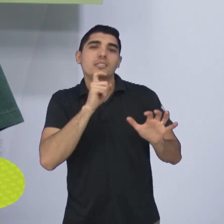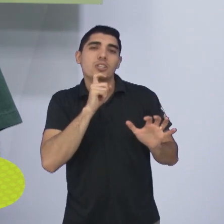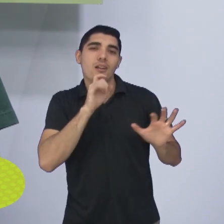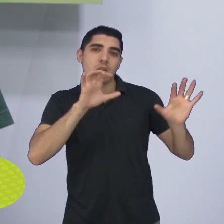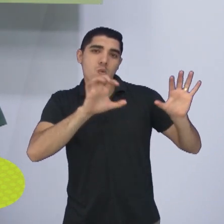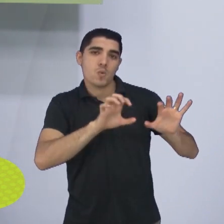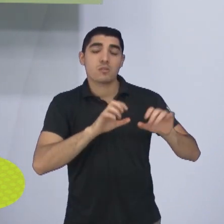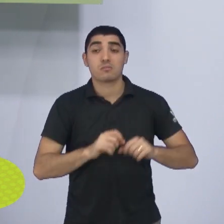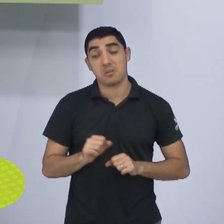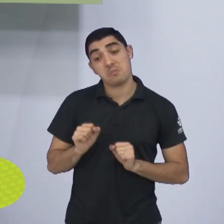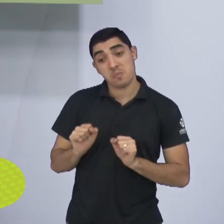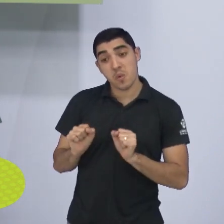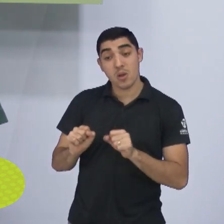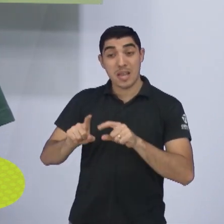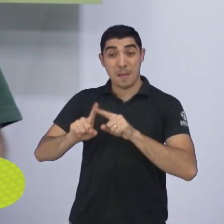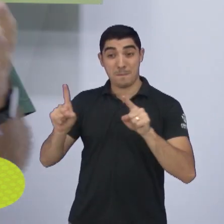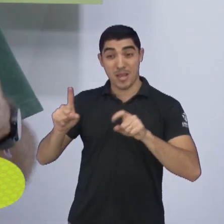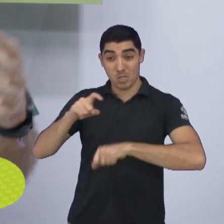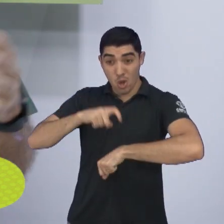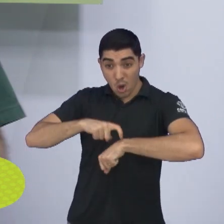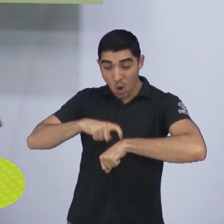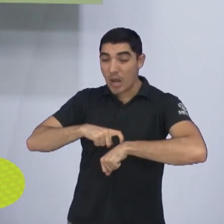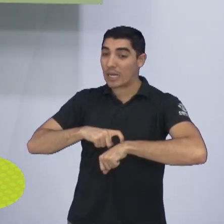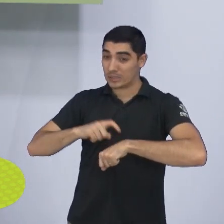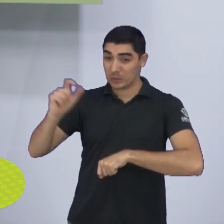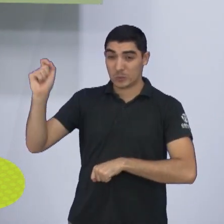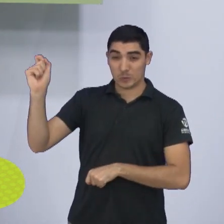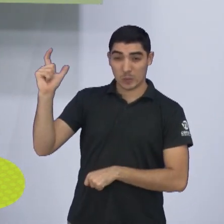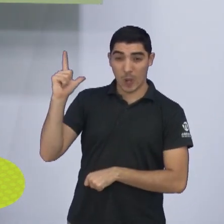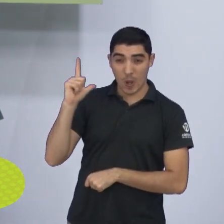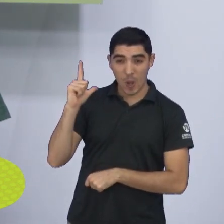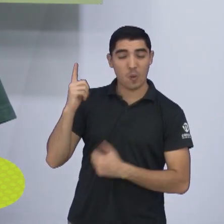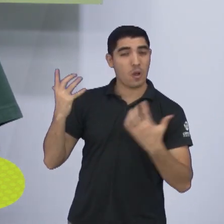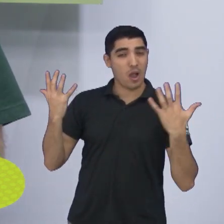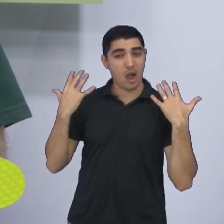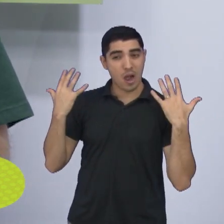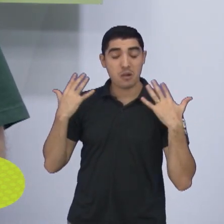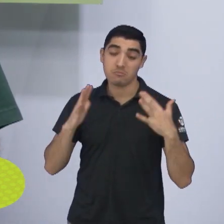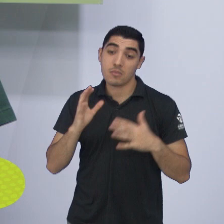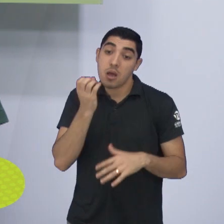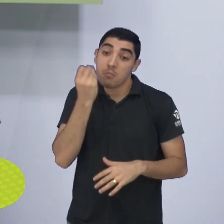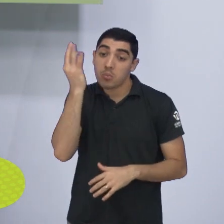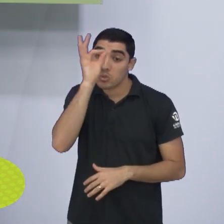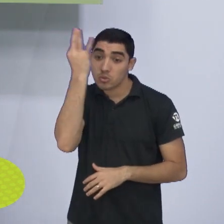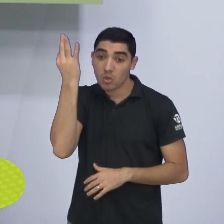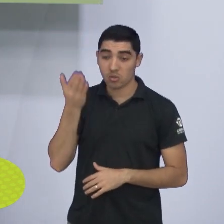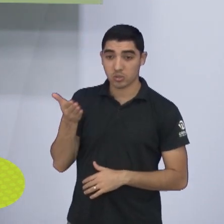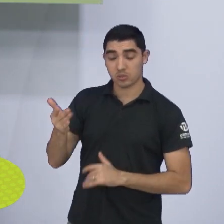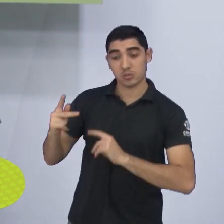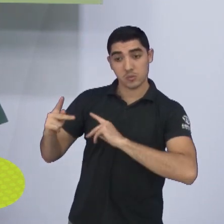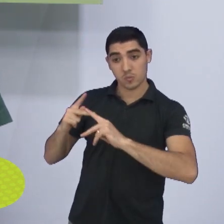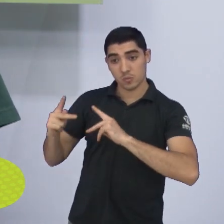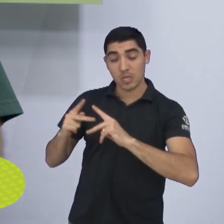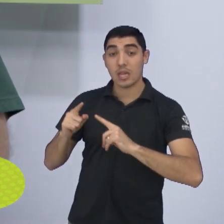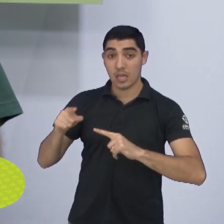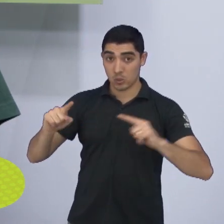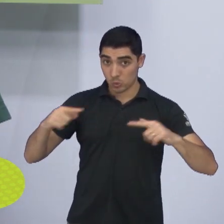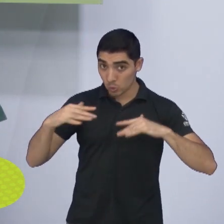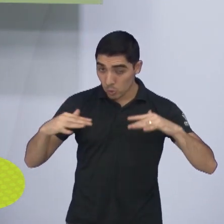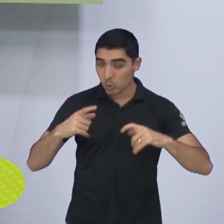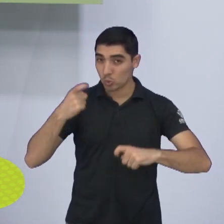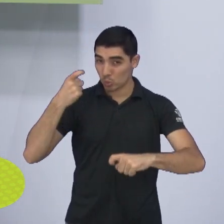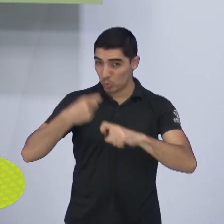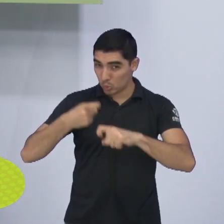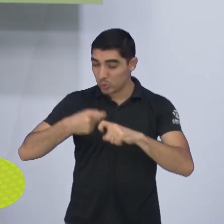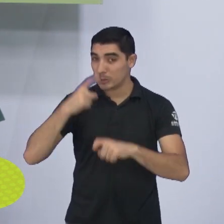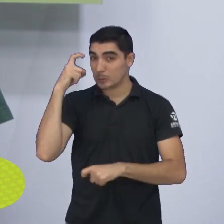né, de sol, de calor, enfim, ginásio abafado, mas boa sorte para o São José aí, é uma parada duríssima, né, são 2 jogos